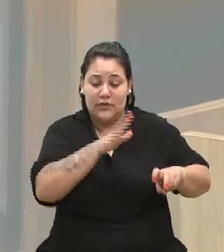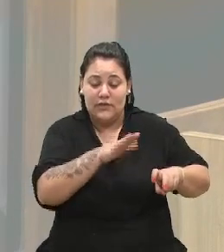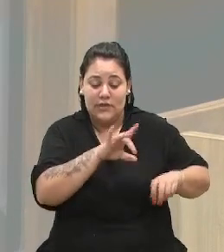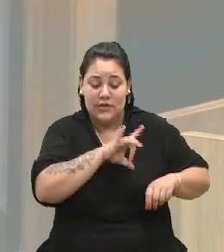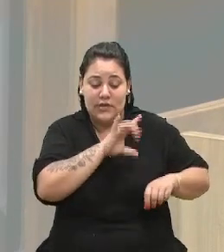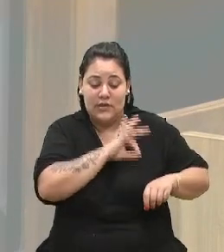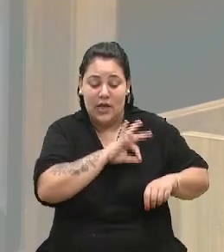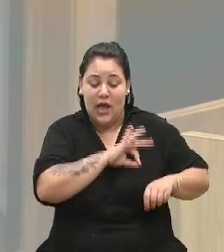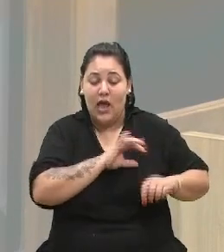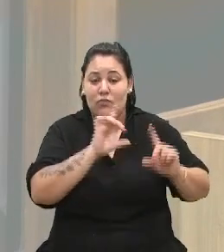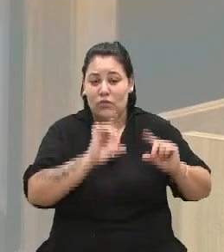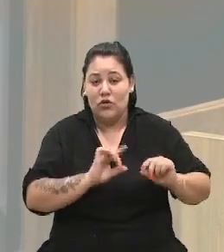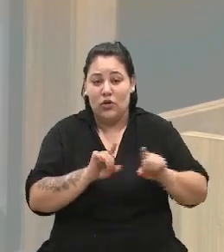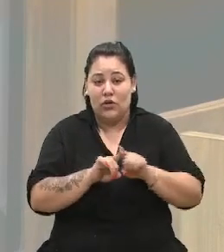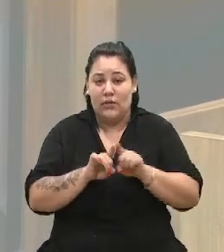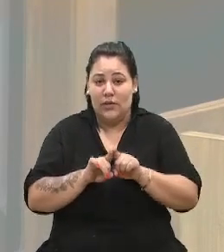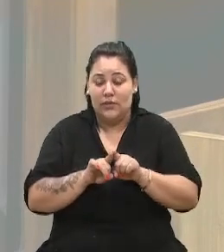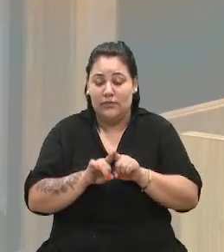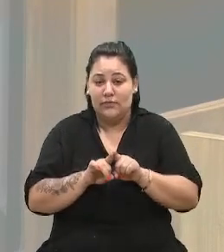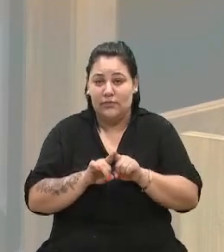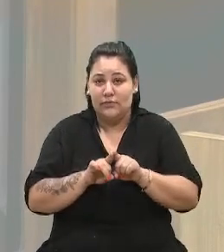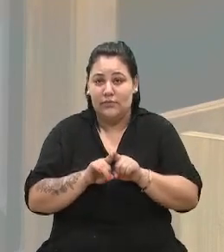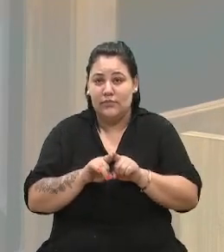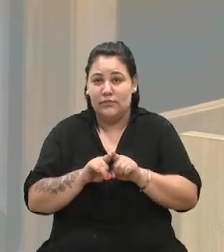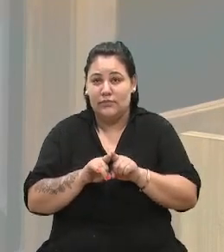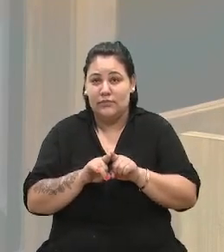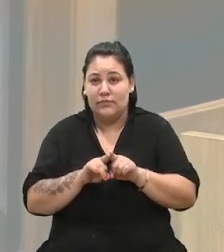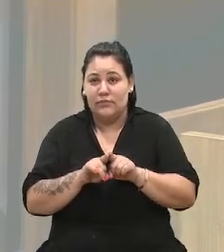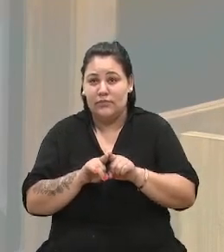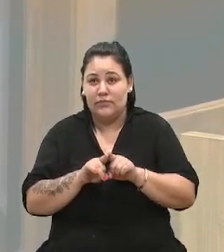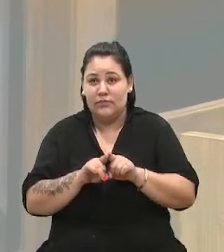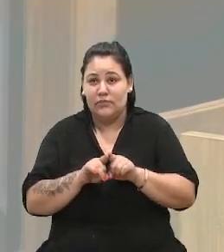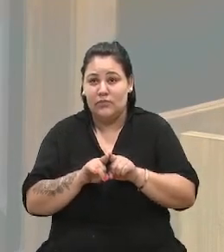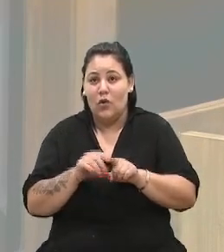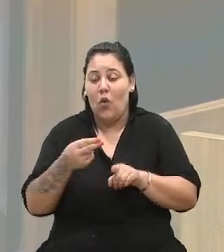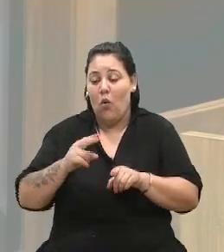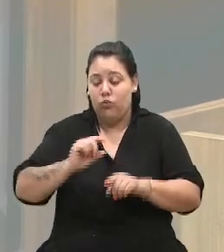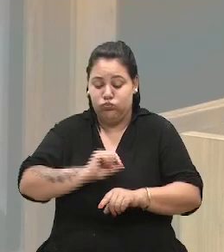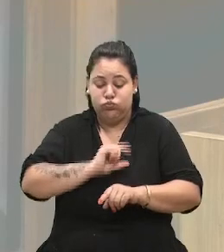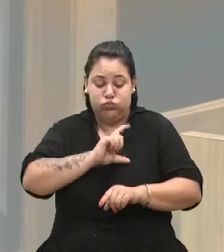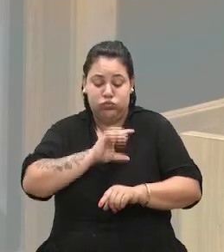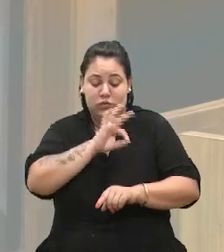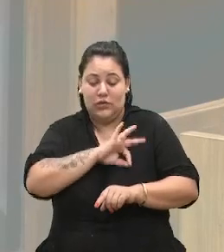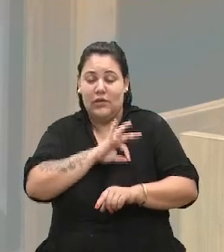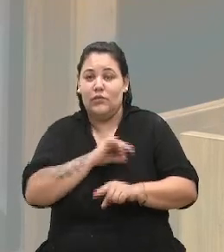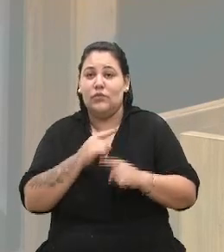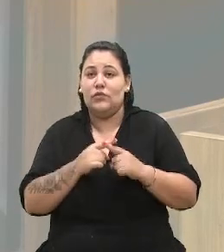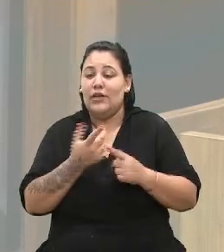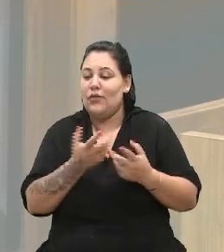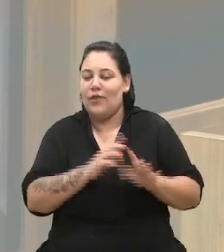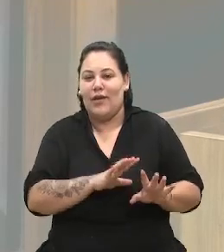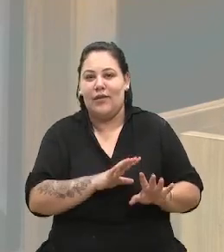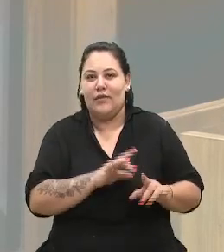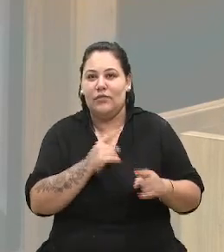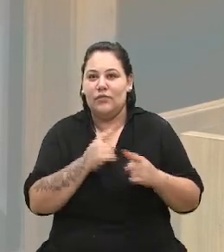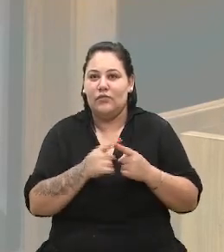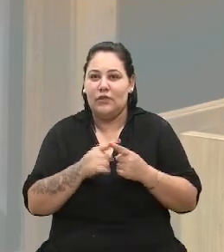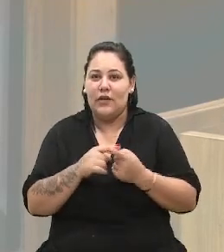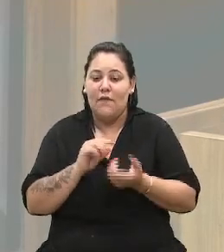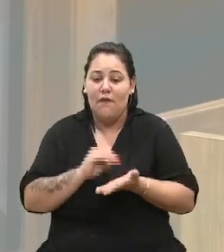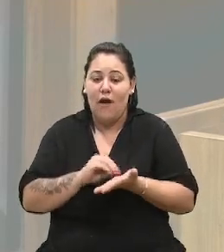na capital e menores que aqui na Serra, salários, muito maiores, mas por que eles não querem ir? Muitas vezes porque falta essa